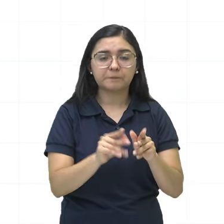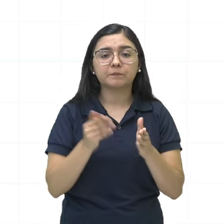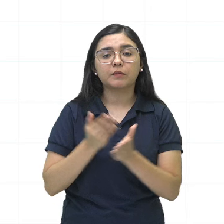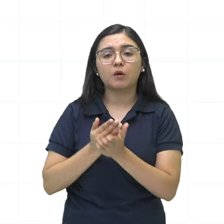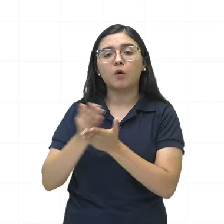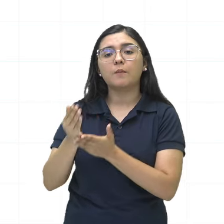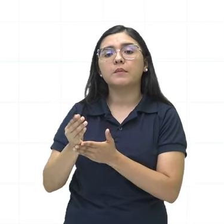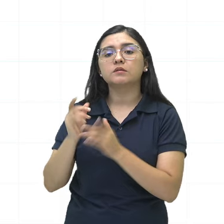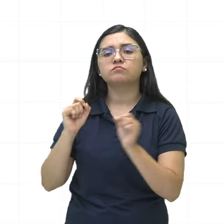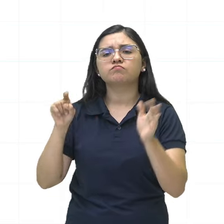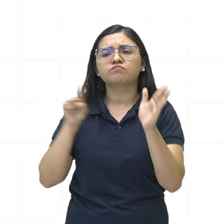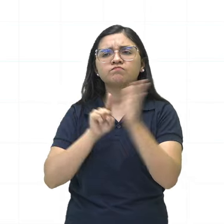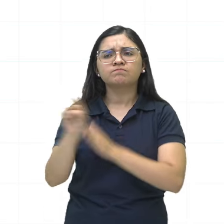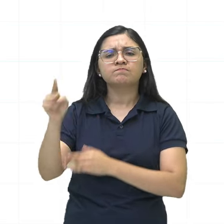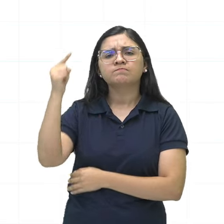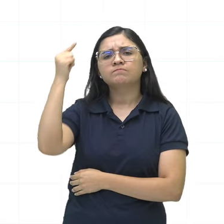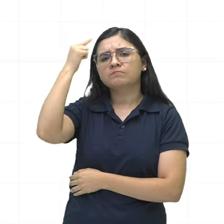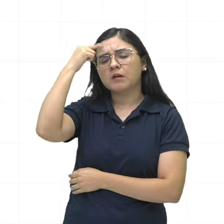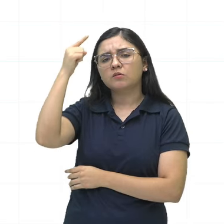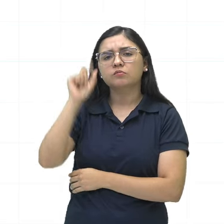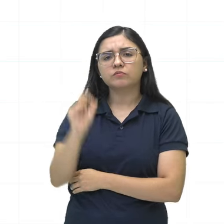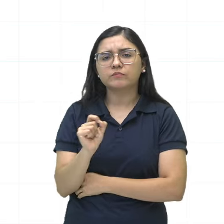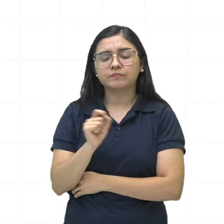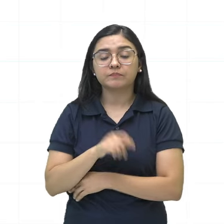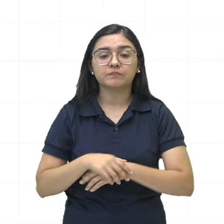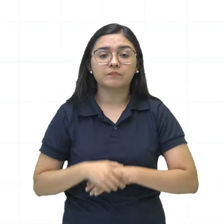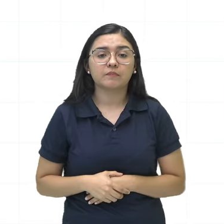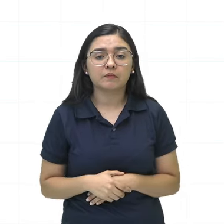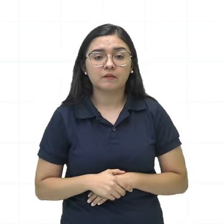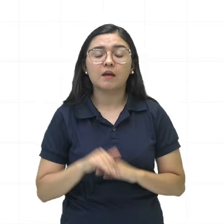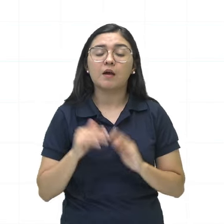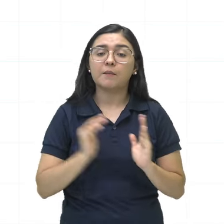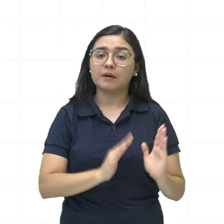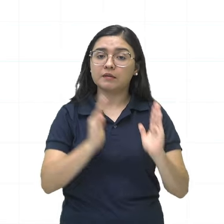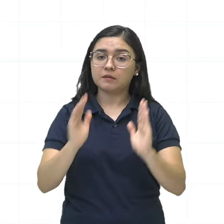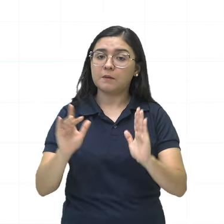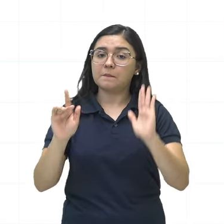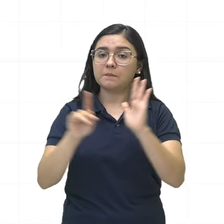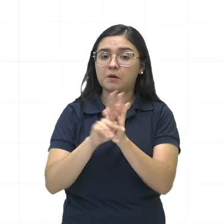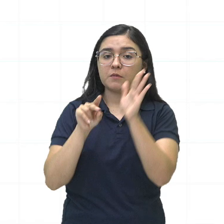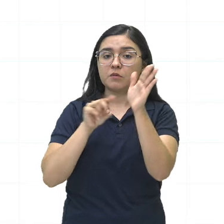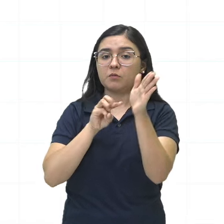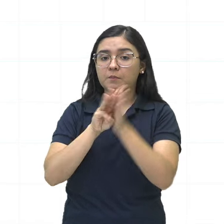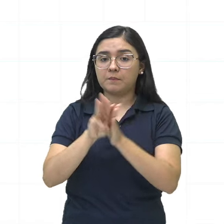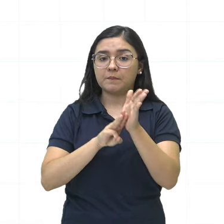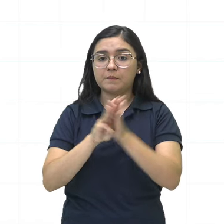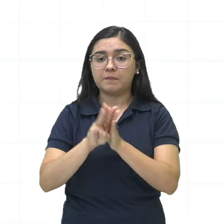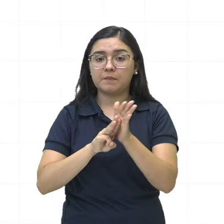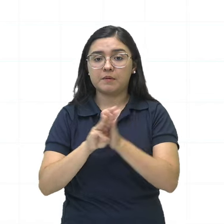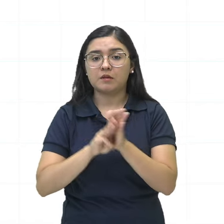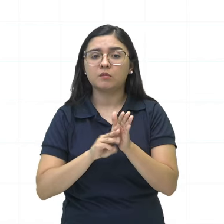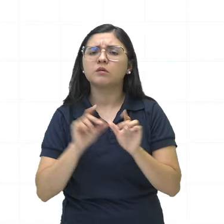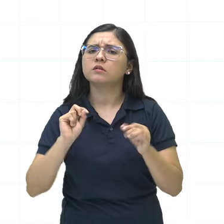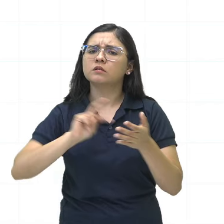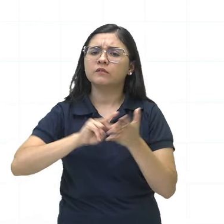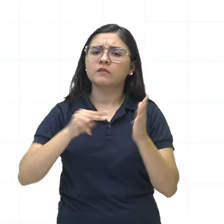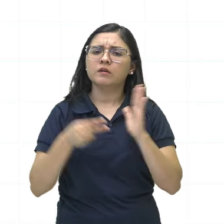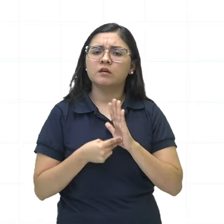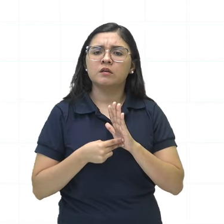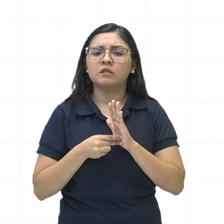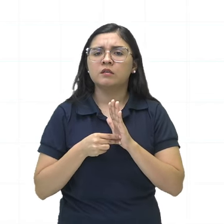começar a fazer o questionamento. Então, essa é uma etapa aqui do método científico. O que é o questionamento, né?